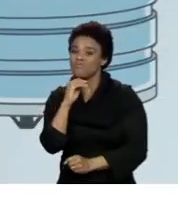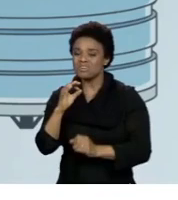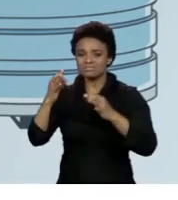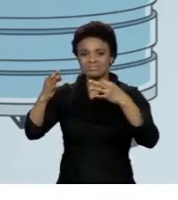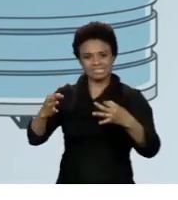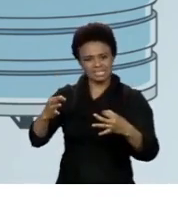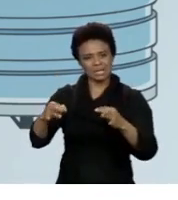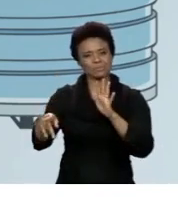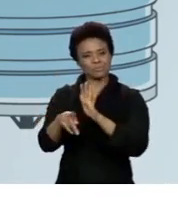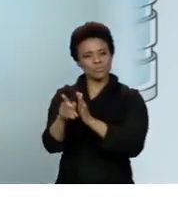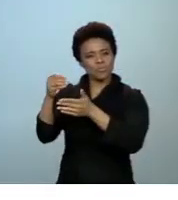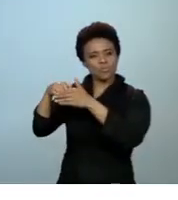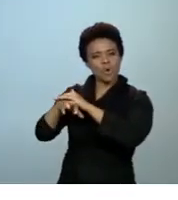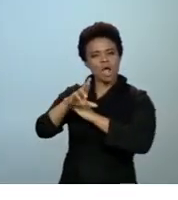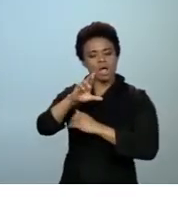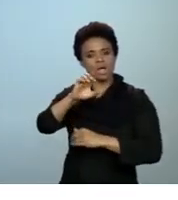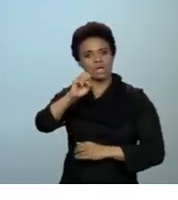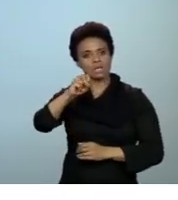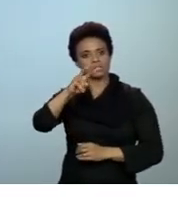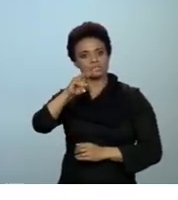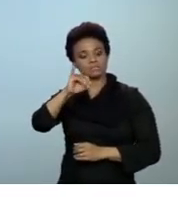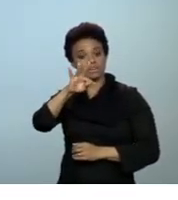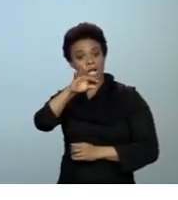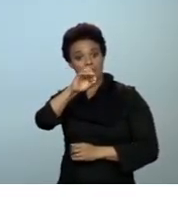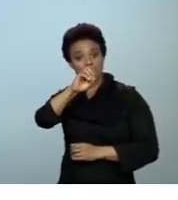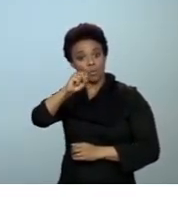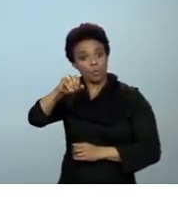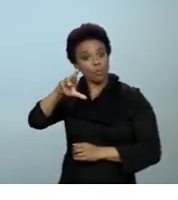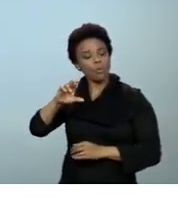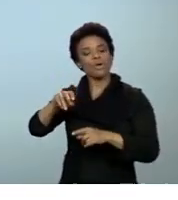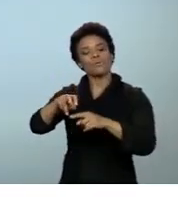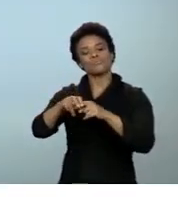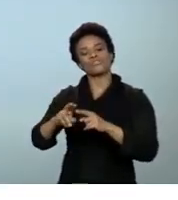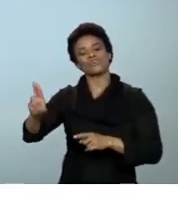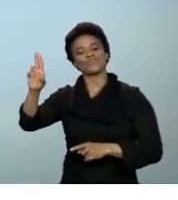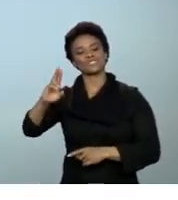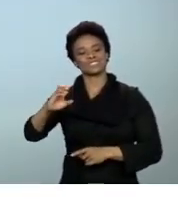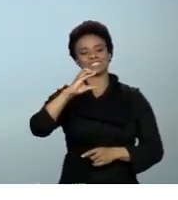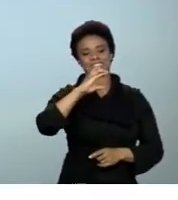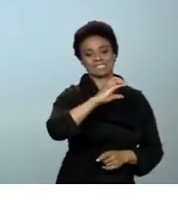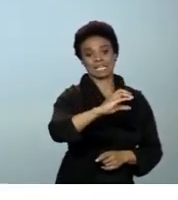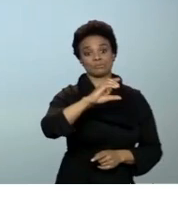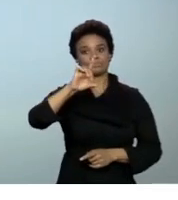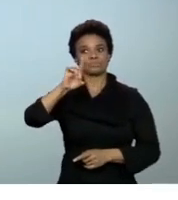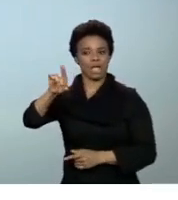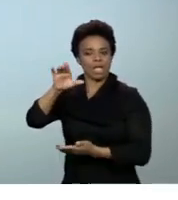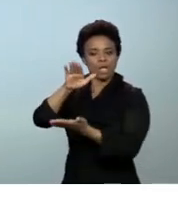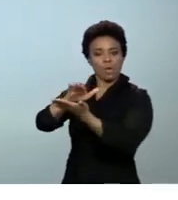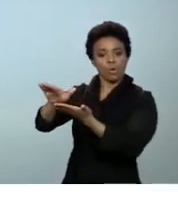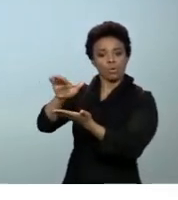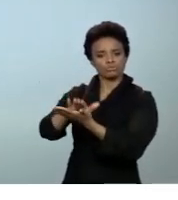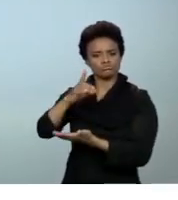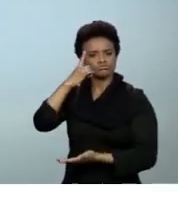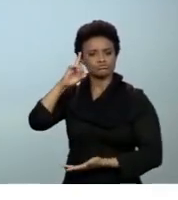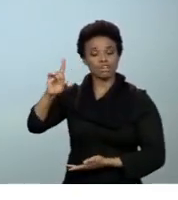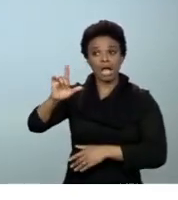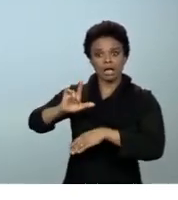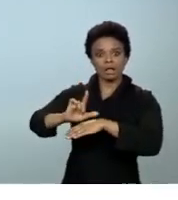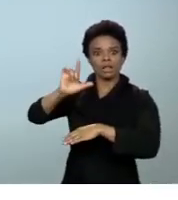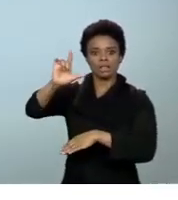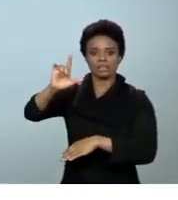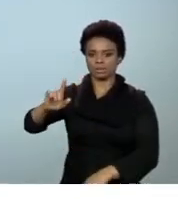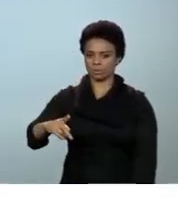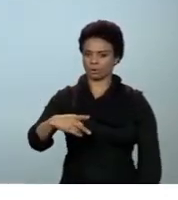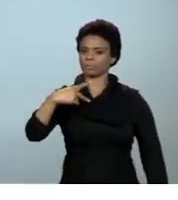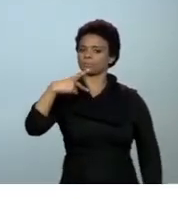reservatório. Para isso, usamos uma fórmula onde CD é o resultado do consumo de ar em litros, P é a